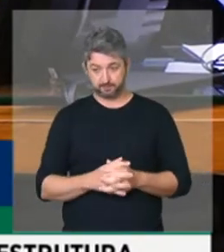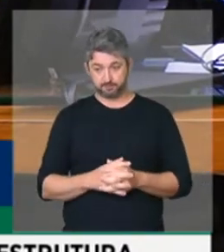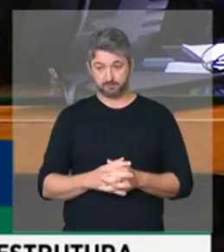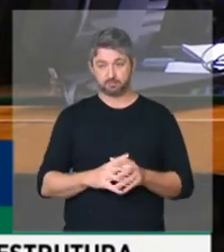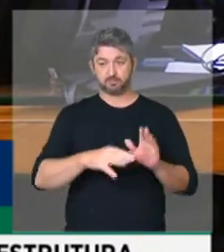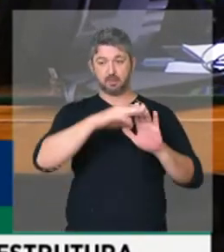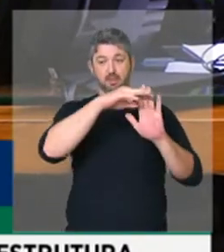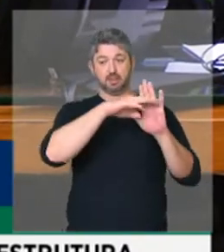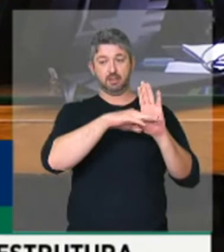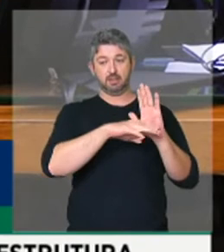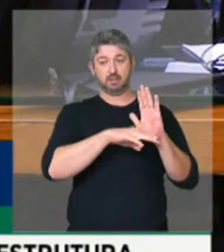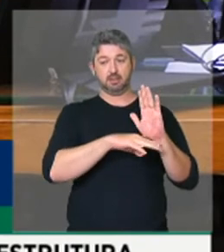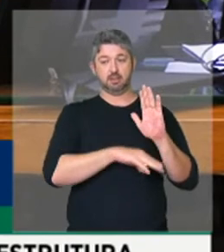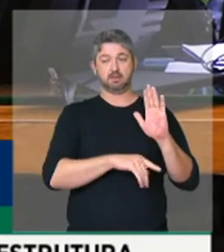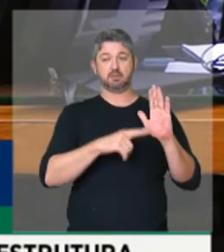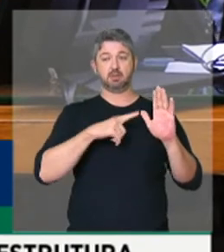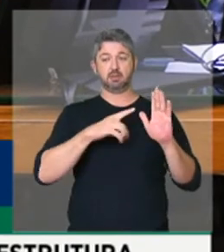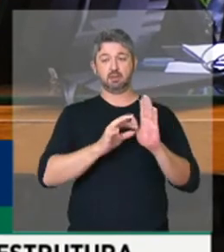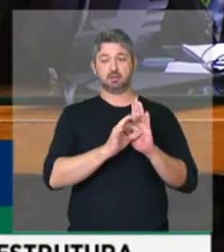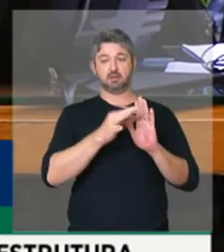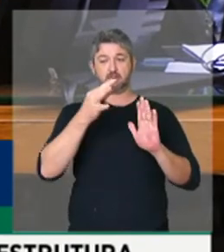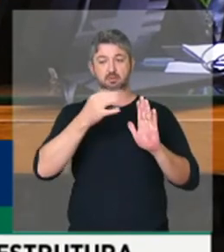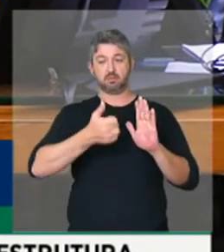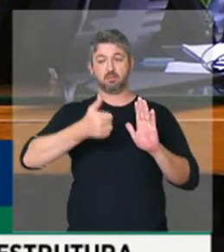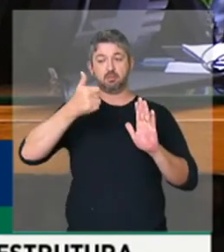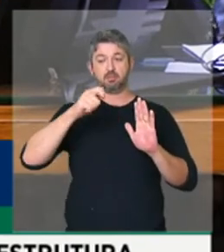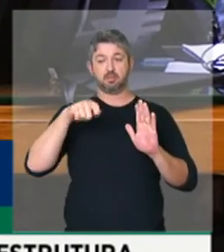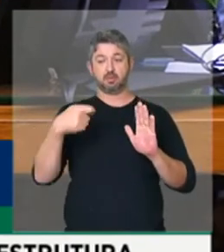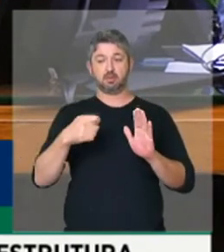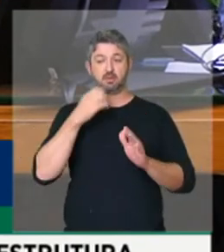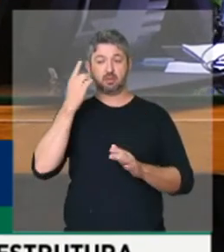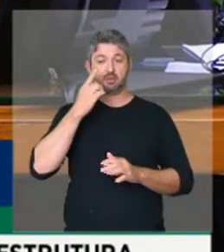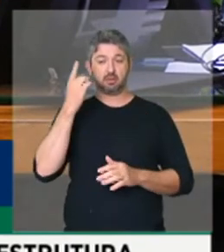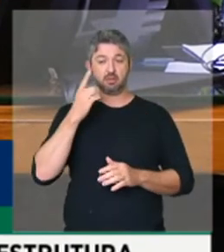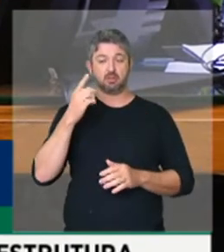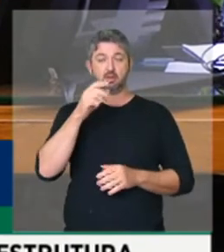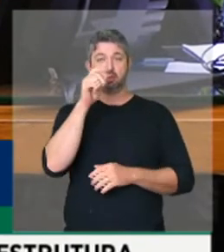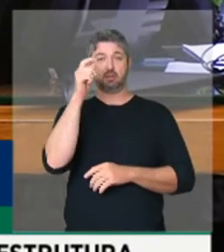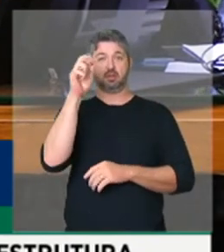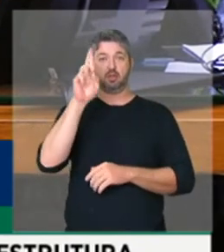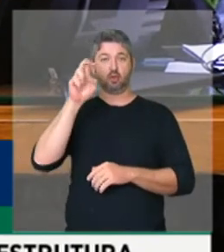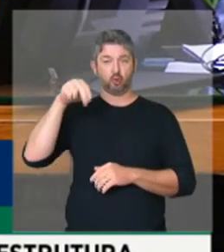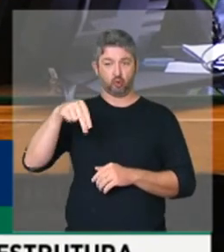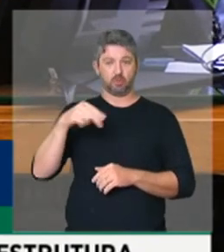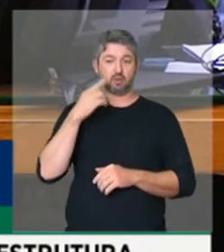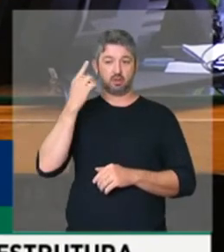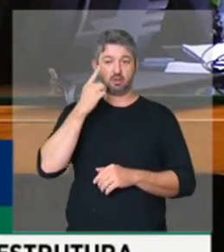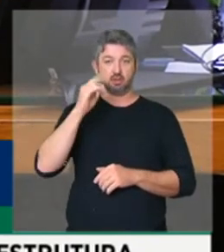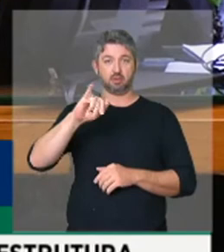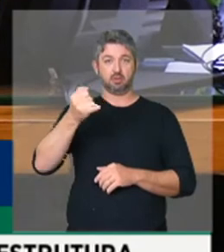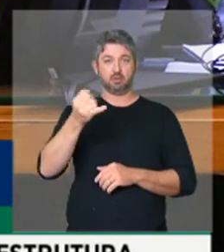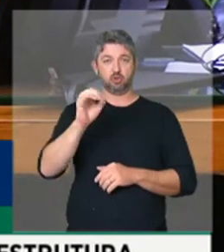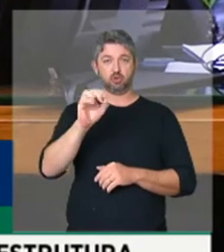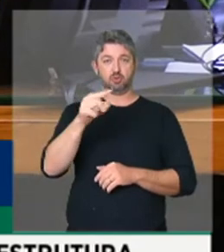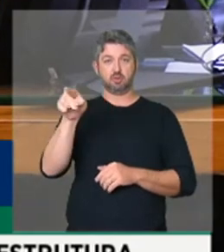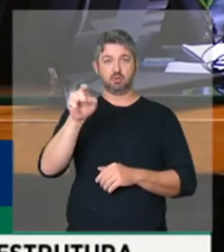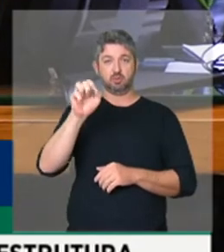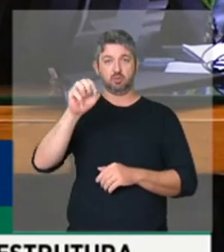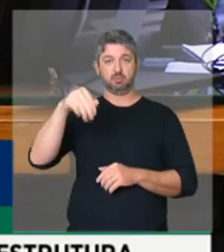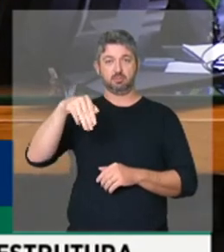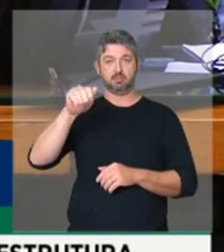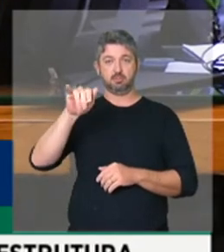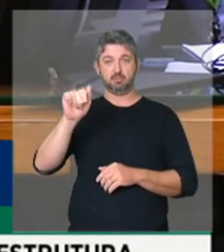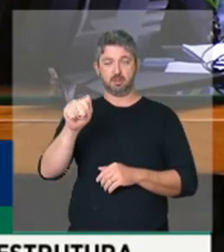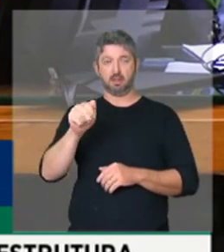de deputados inscritos. O primeiro orador será o deputado do Rio Grande do Norte, deputado João Maia, que encaminhará